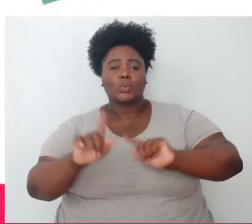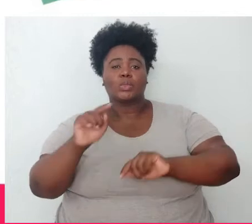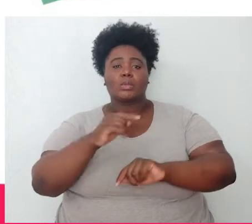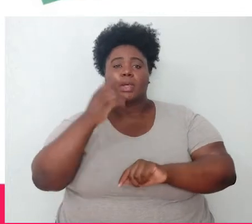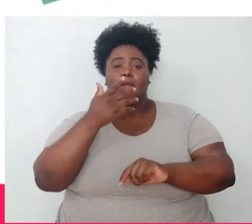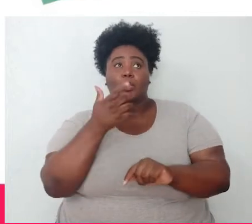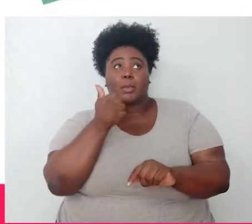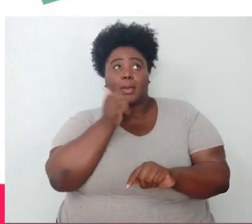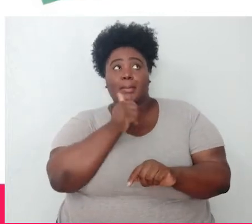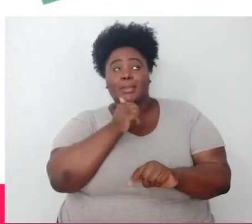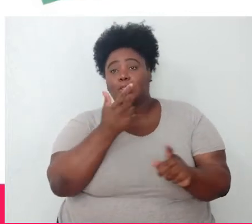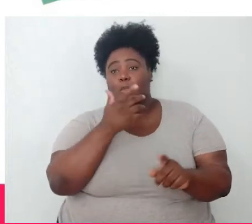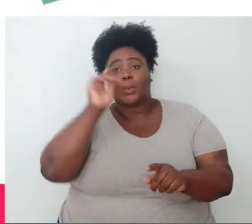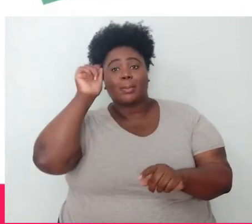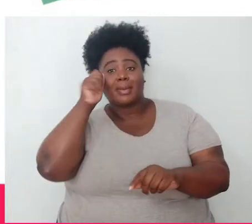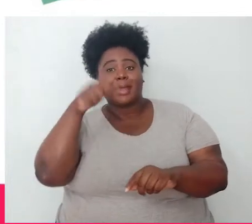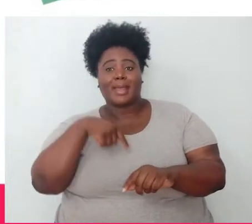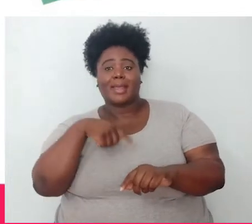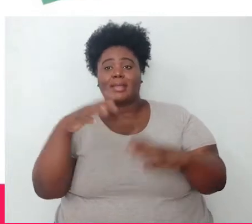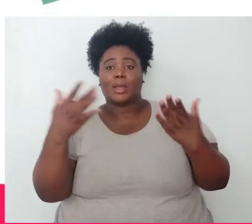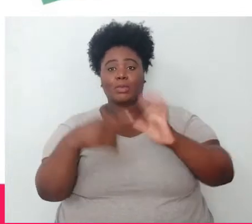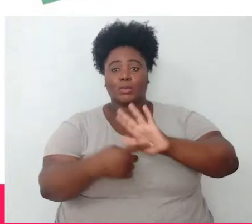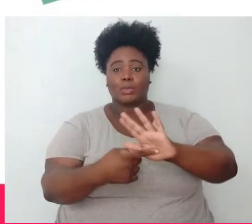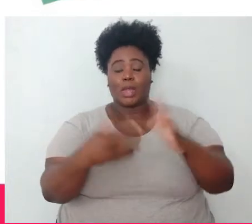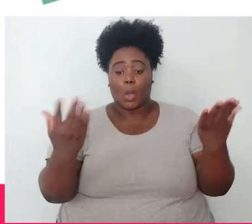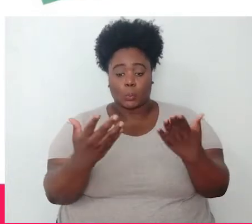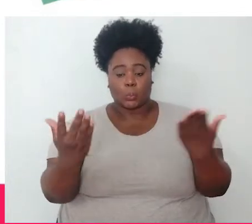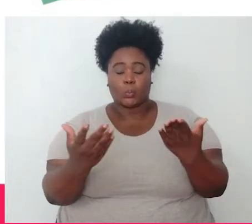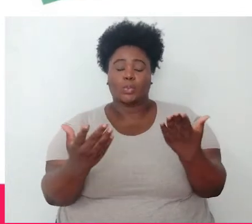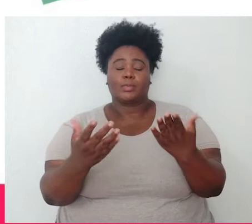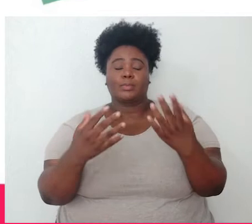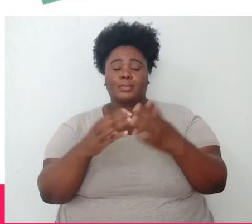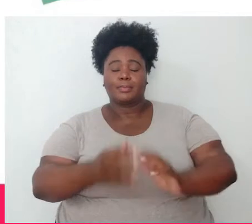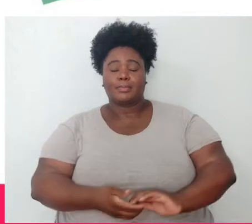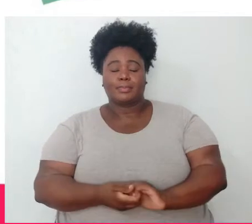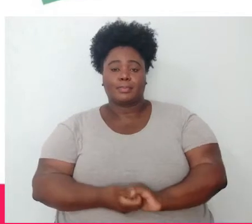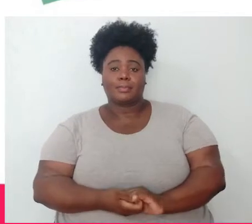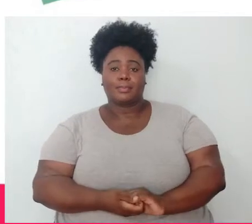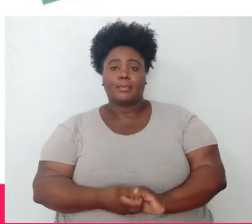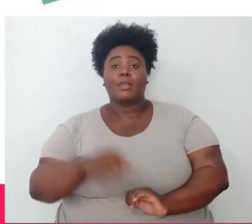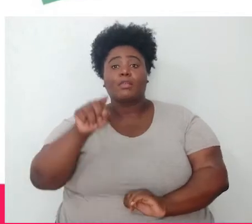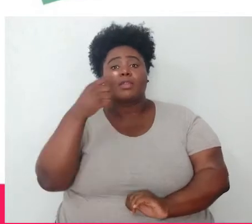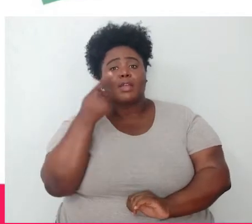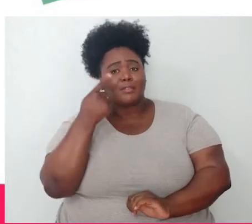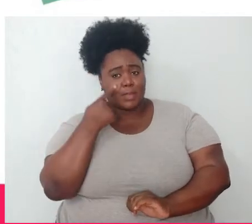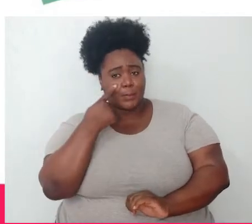bicha preta, né, na cena contemporânea, atual, você vê